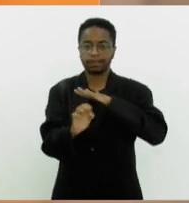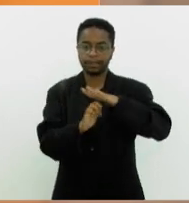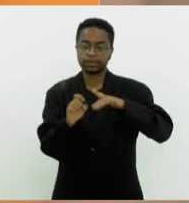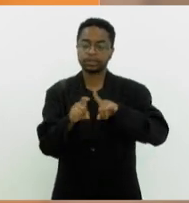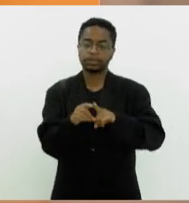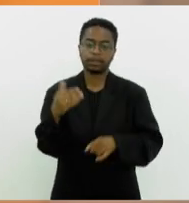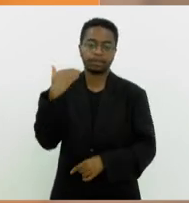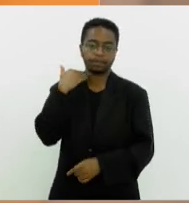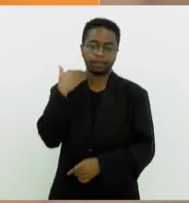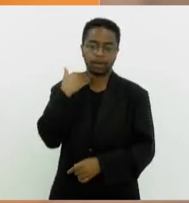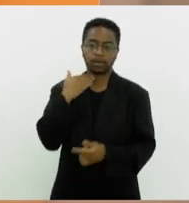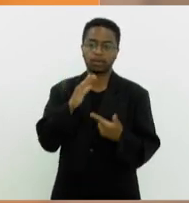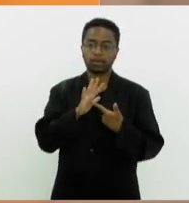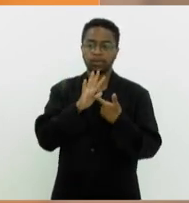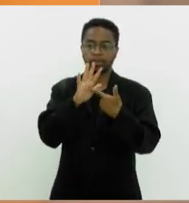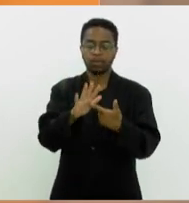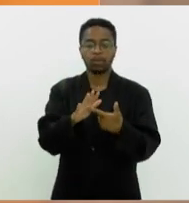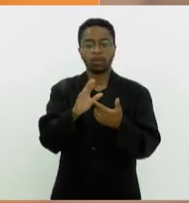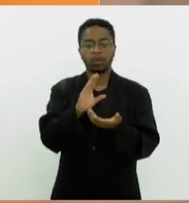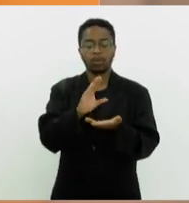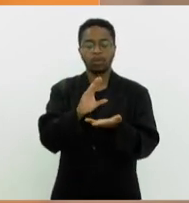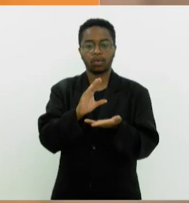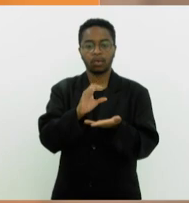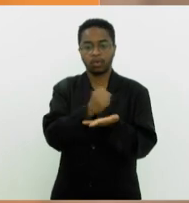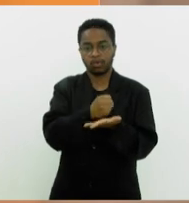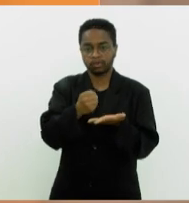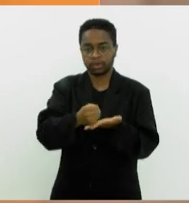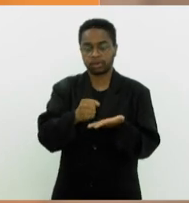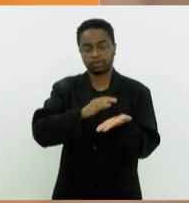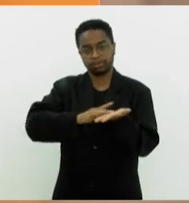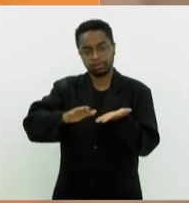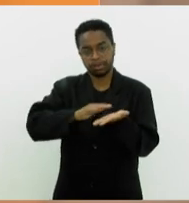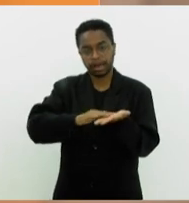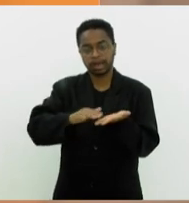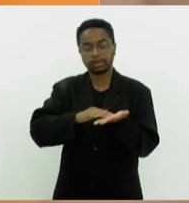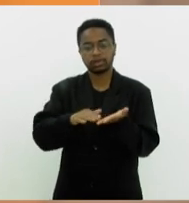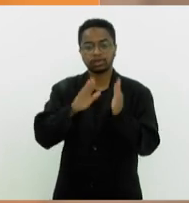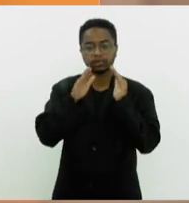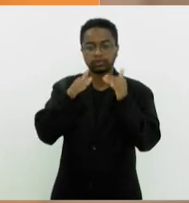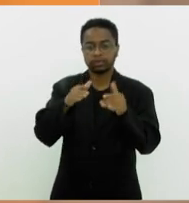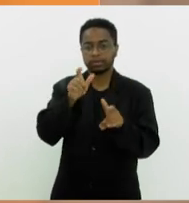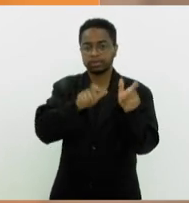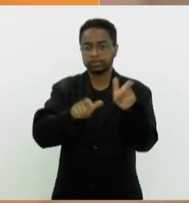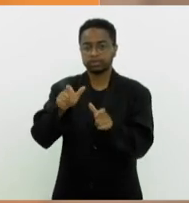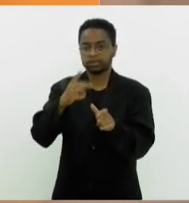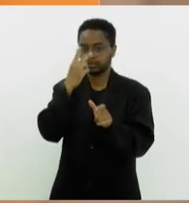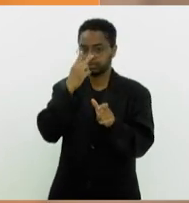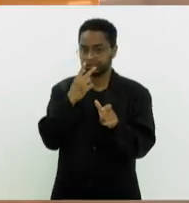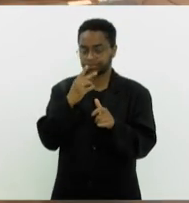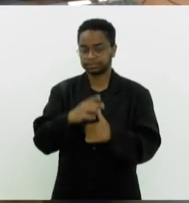bancárias a disponibilizarem contratos em braille para pessoas com deficiência visual.